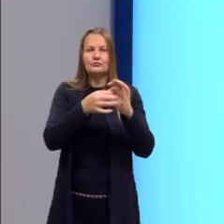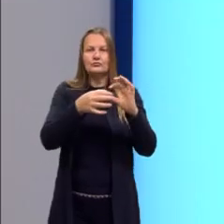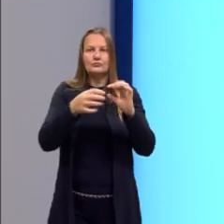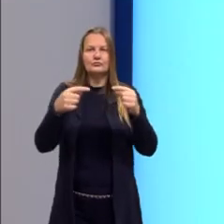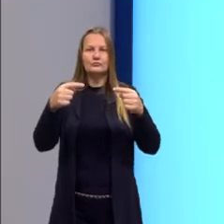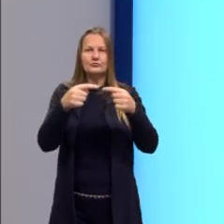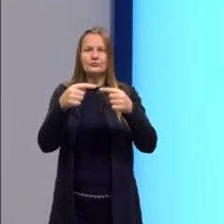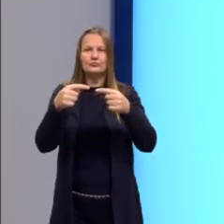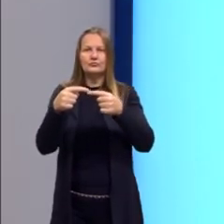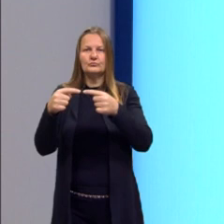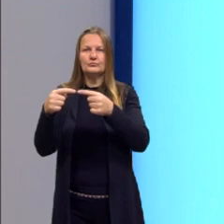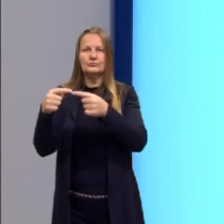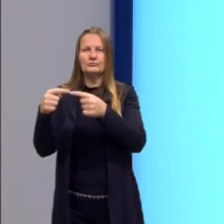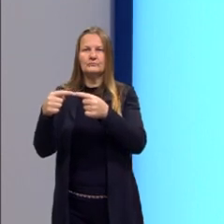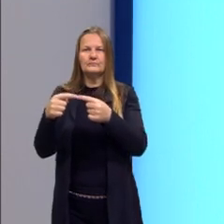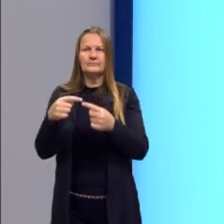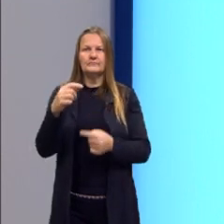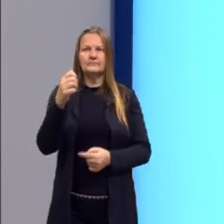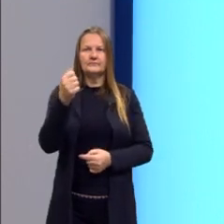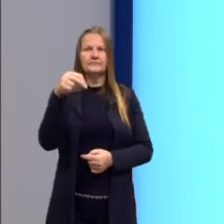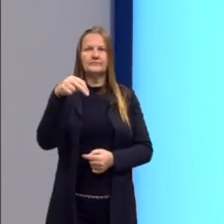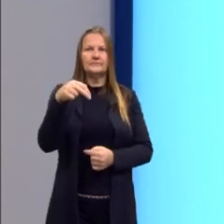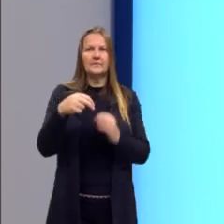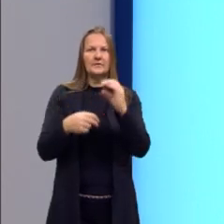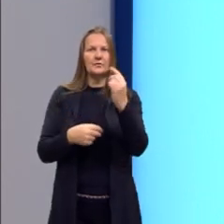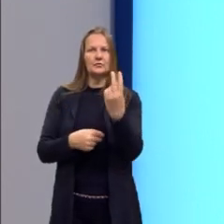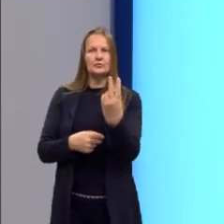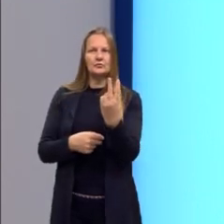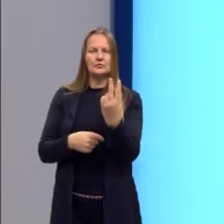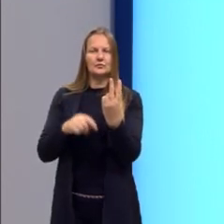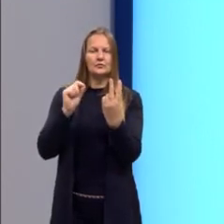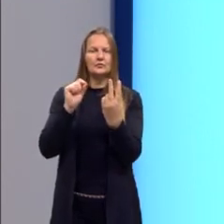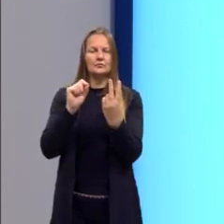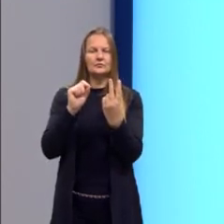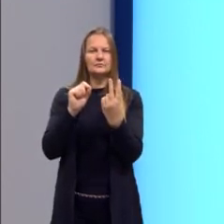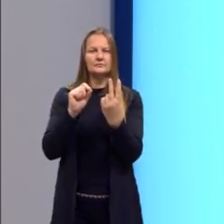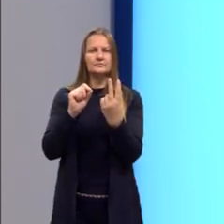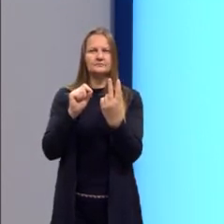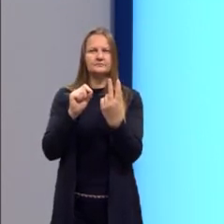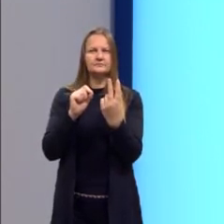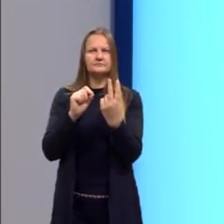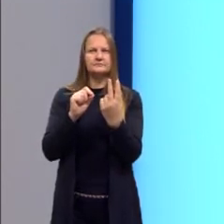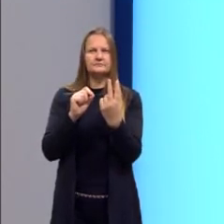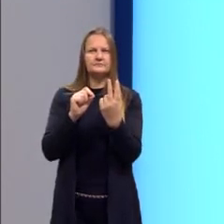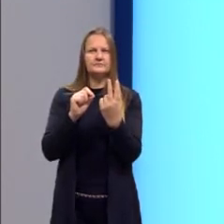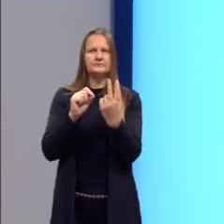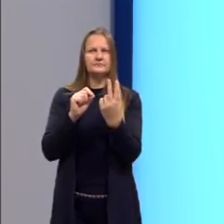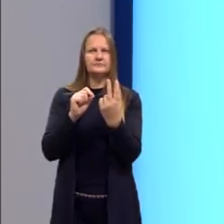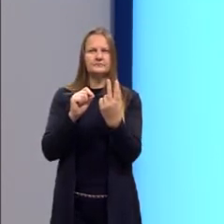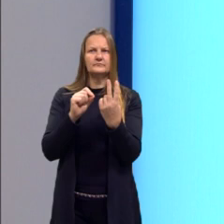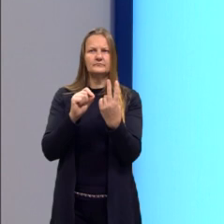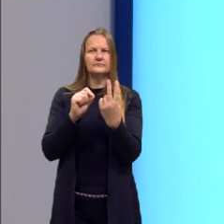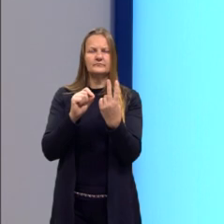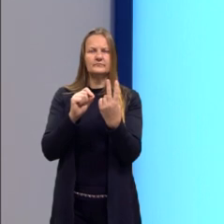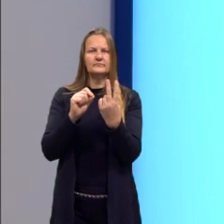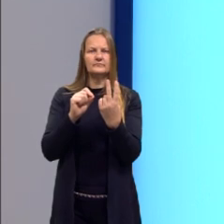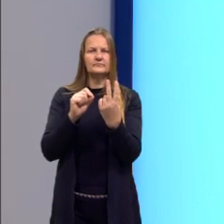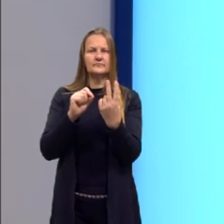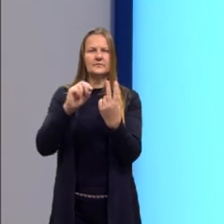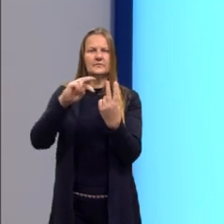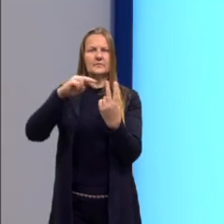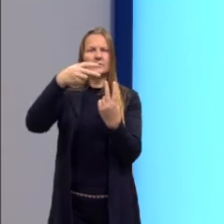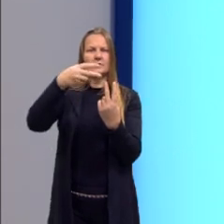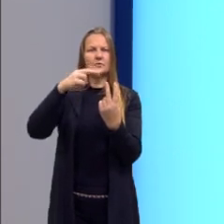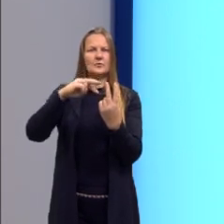Hum o que que esses dois esse dois tem identificando onde está o meu grupo funcional na cadeia carbônica